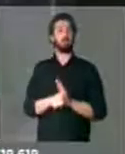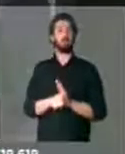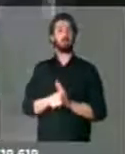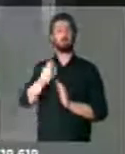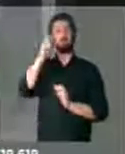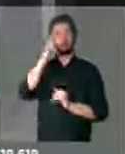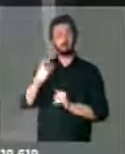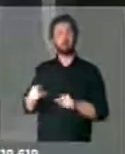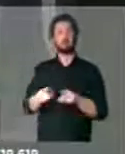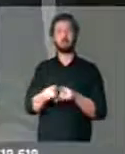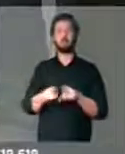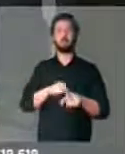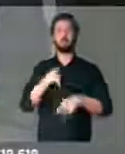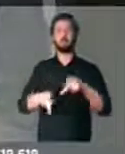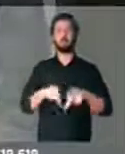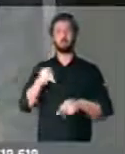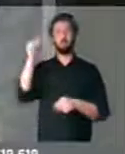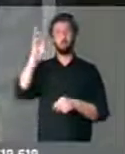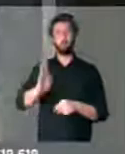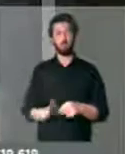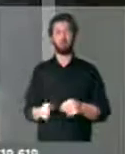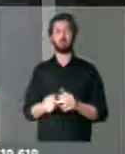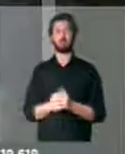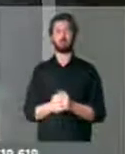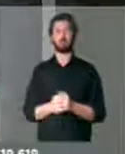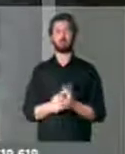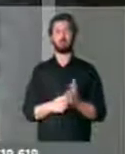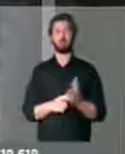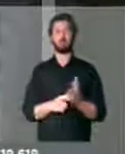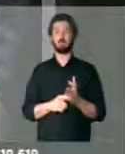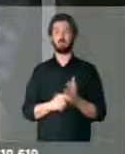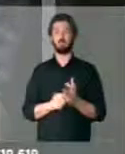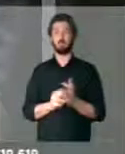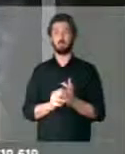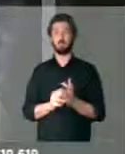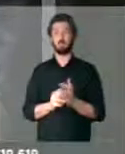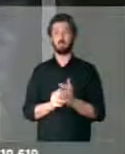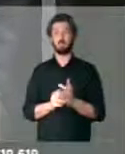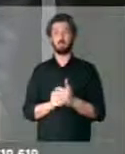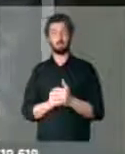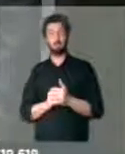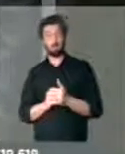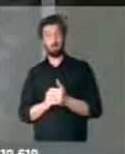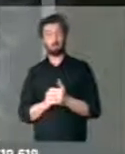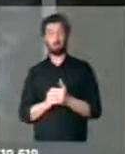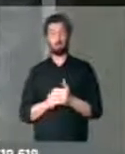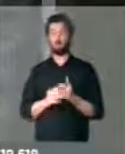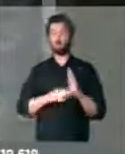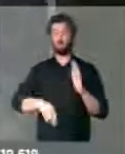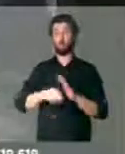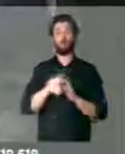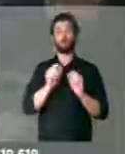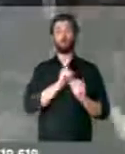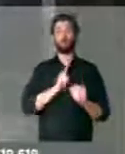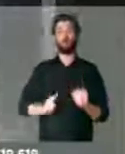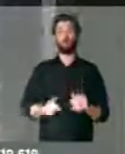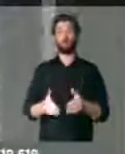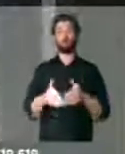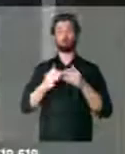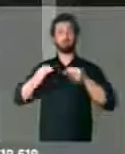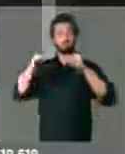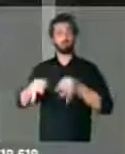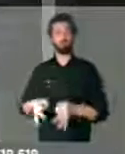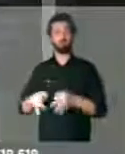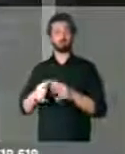de interesse do povo brasileiro, da nação brasileira. Assim sendo, as ações do governo estão